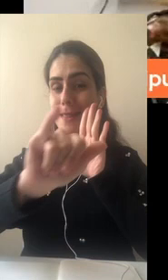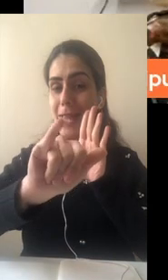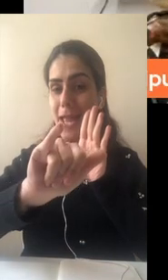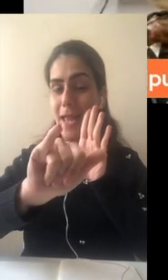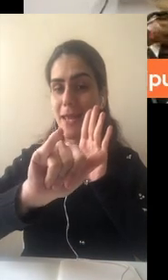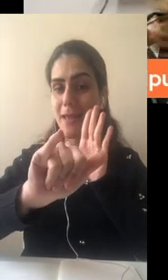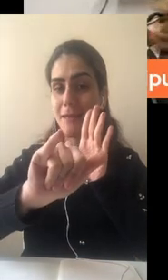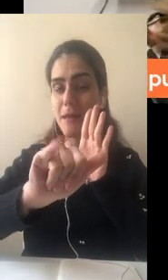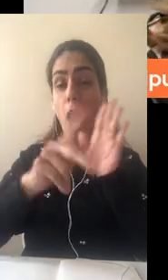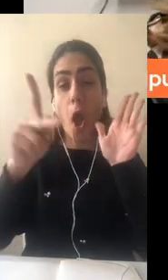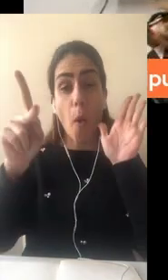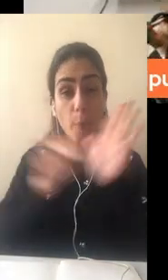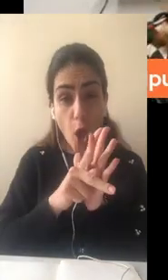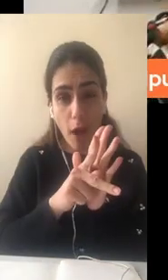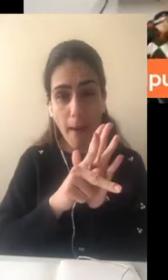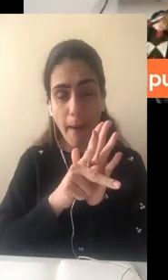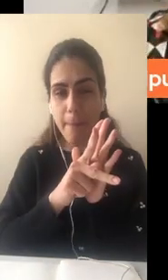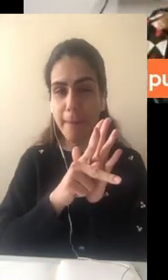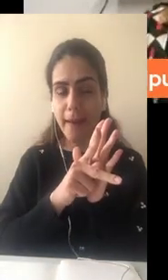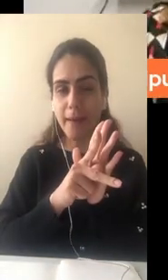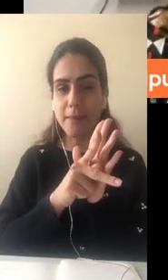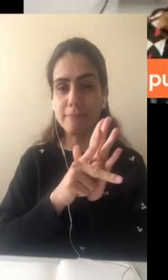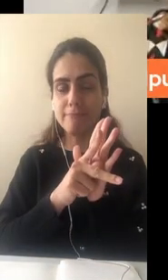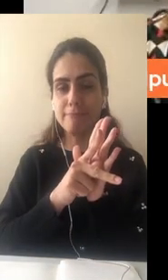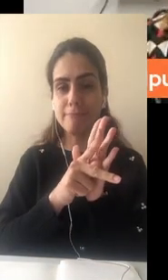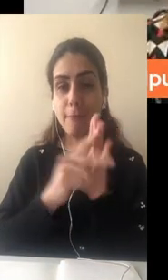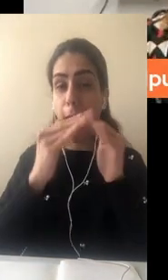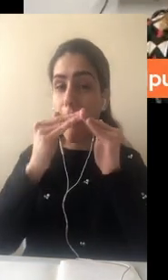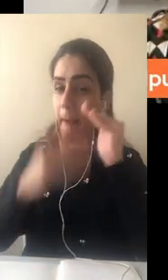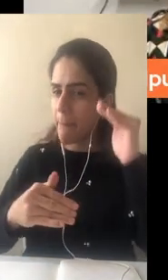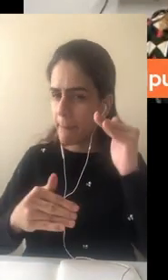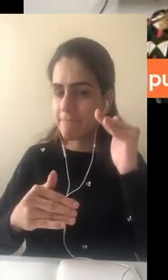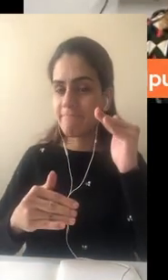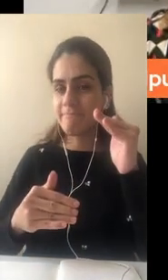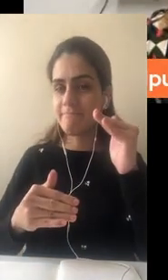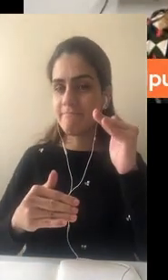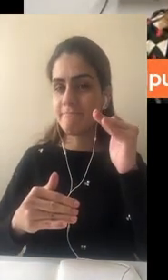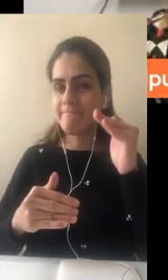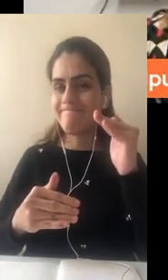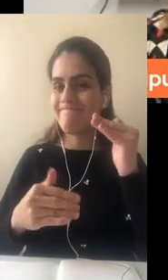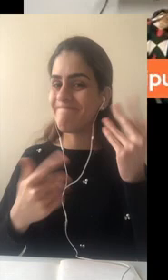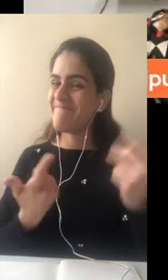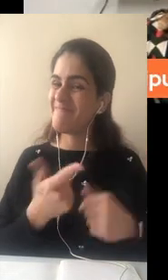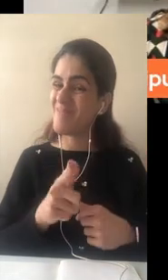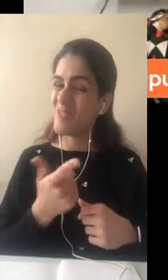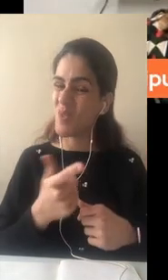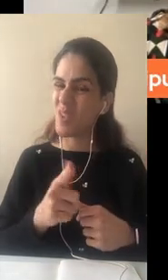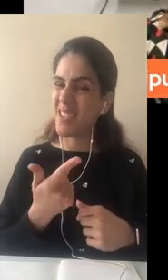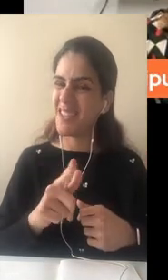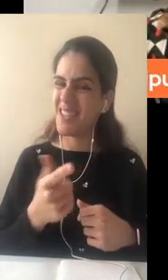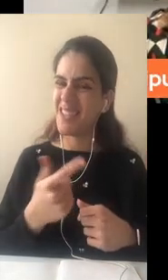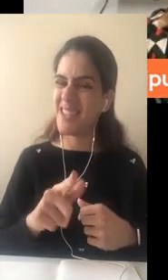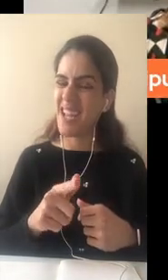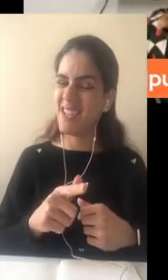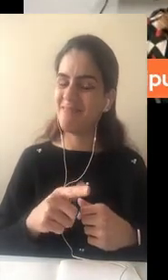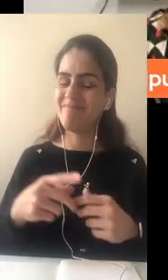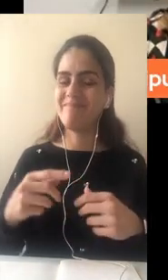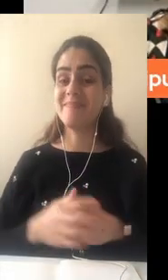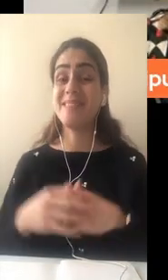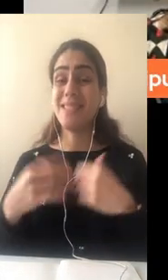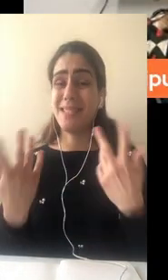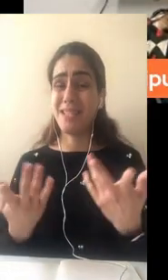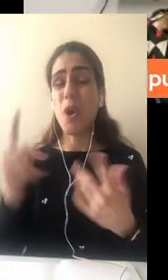lei que garante a proibição disso. E nesse sentido, se torna um pouco mais